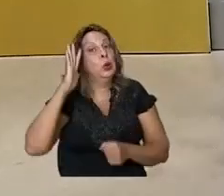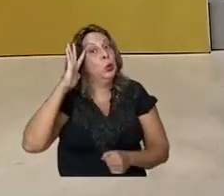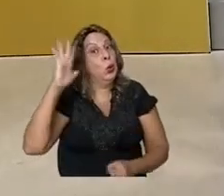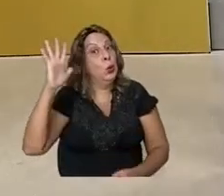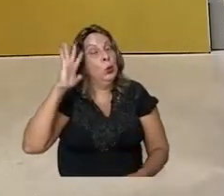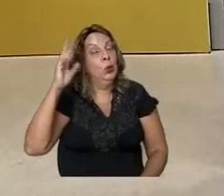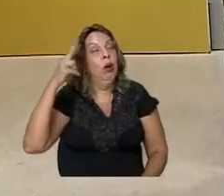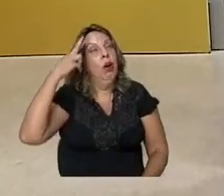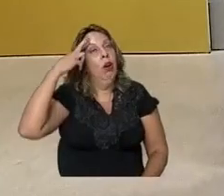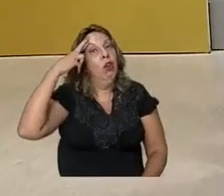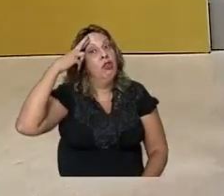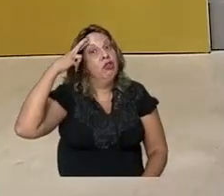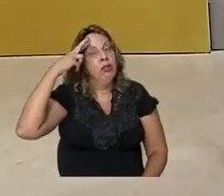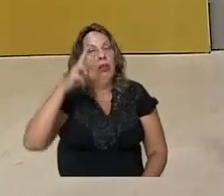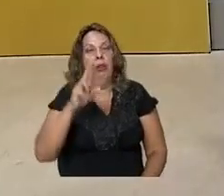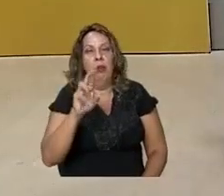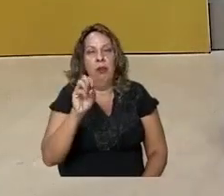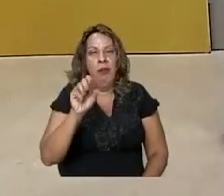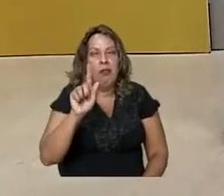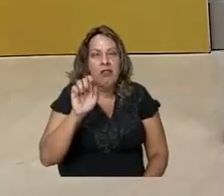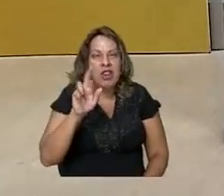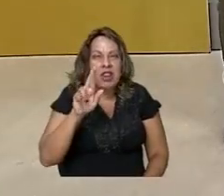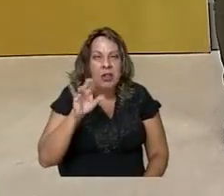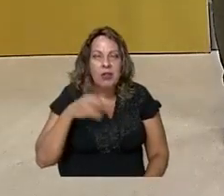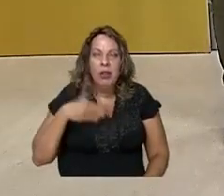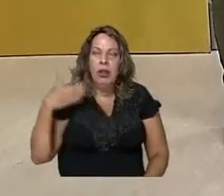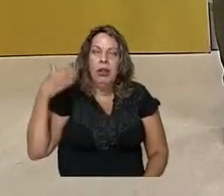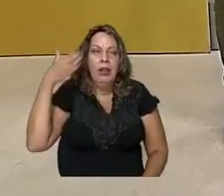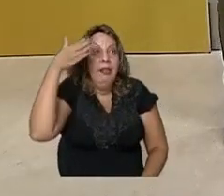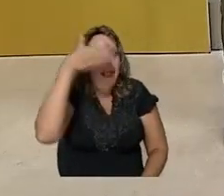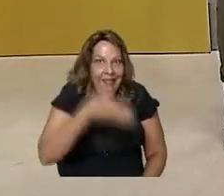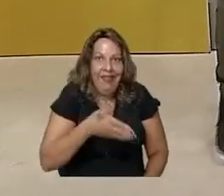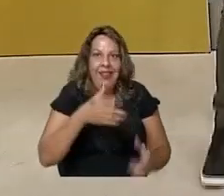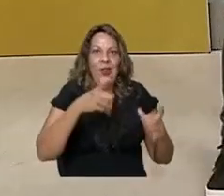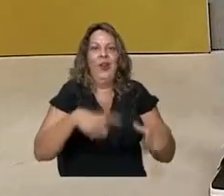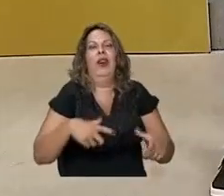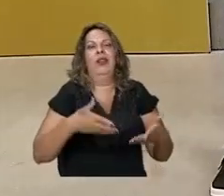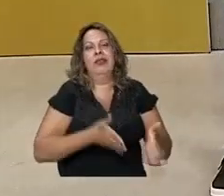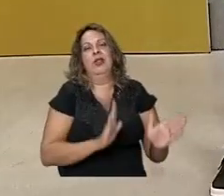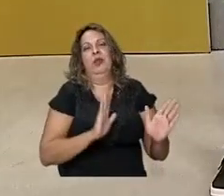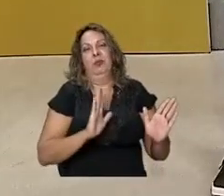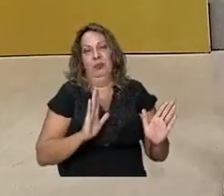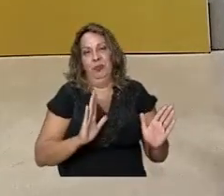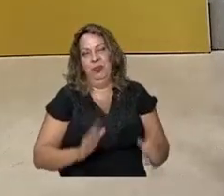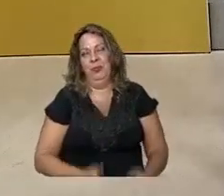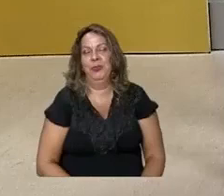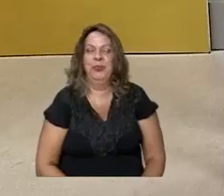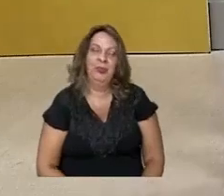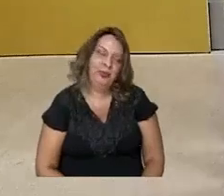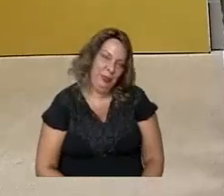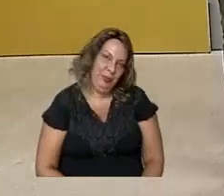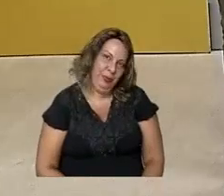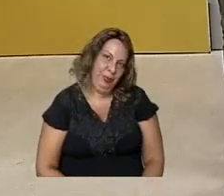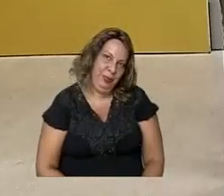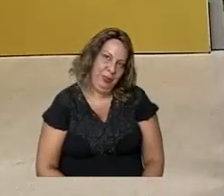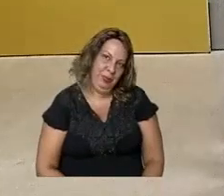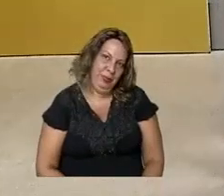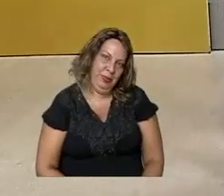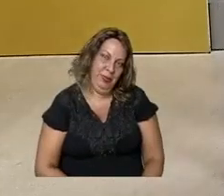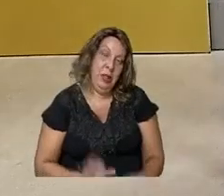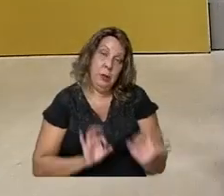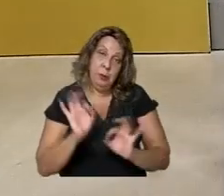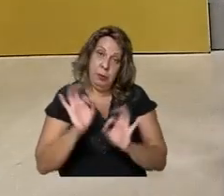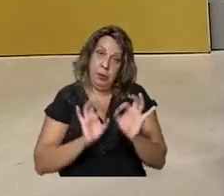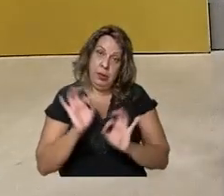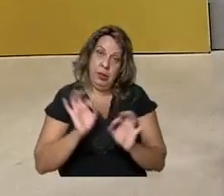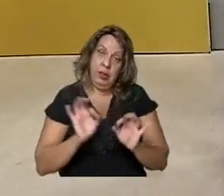Rogério. Ó, e você tá ansioso pra próxima premiação? O coração tá assim. Sim, né? Batendo forte. Então, se prepara